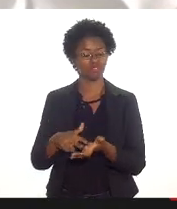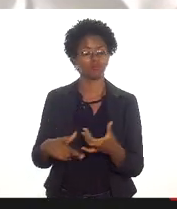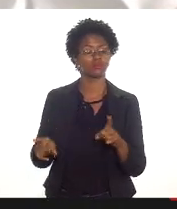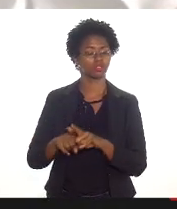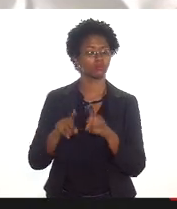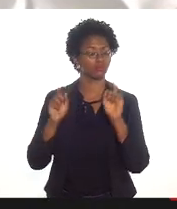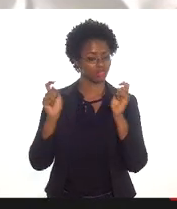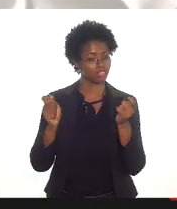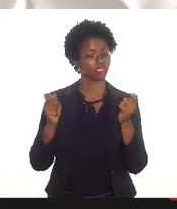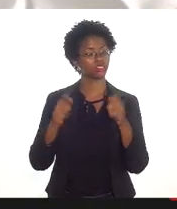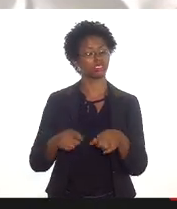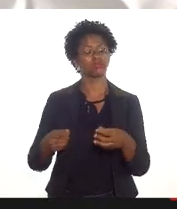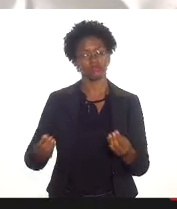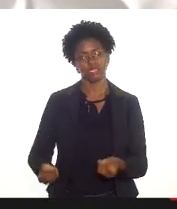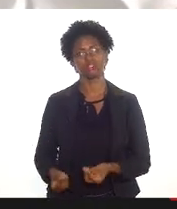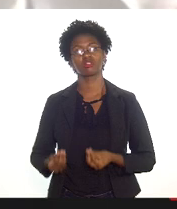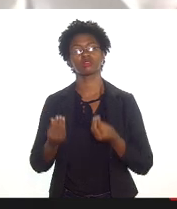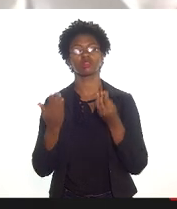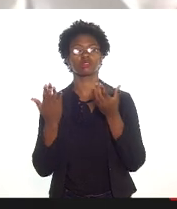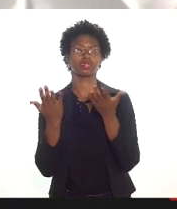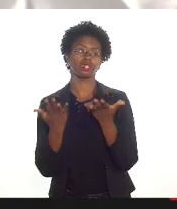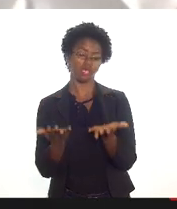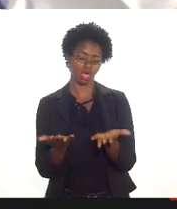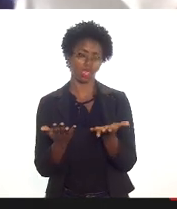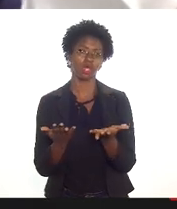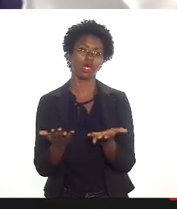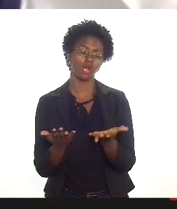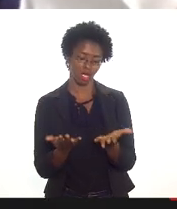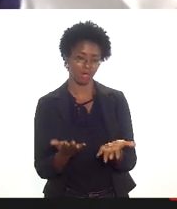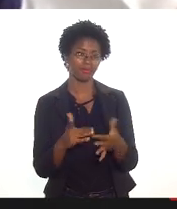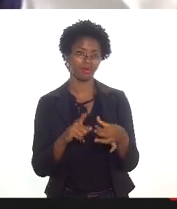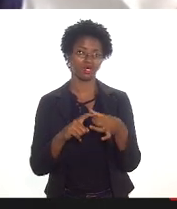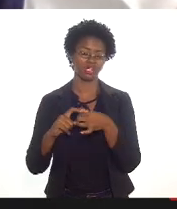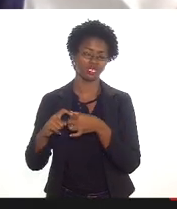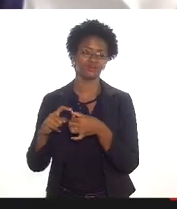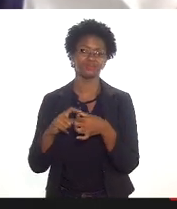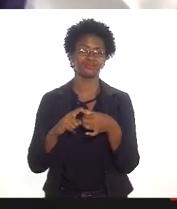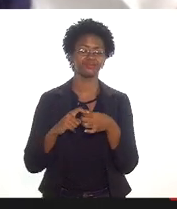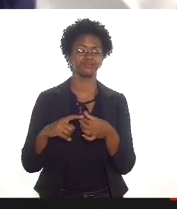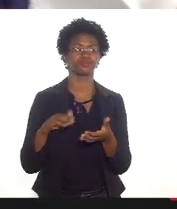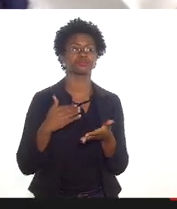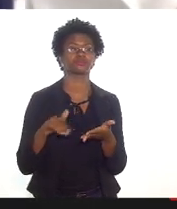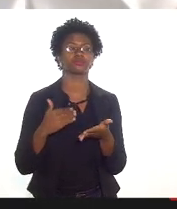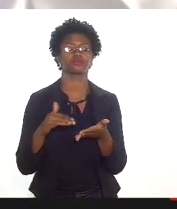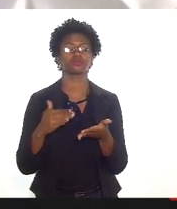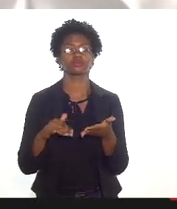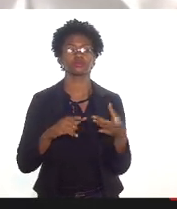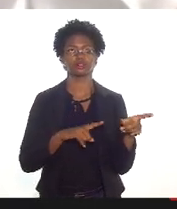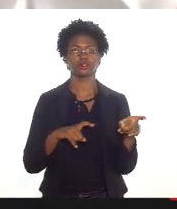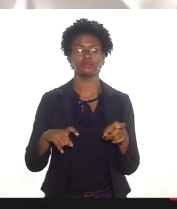poder fornecer em parceria com a Secretaria de Fazenda, usar aí a